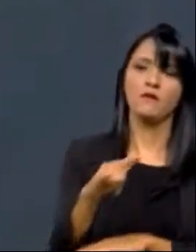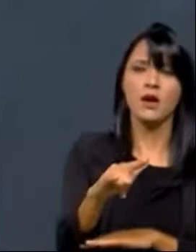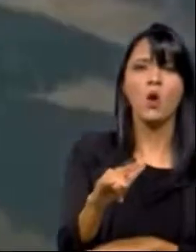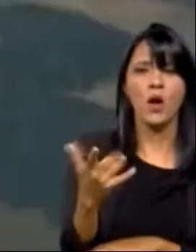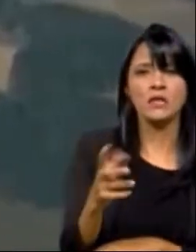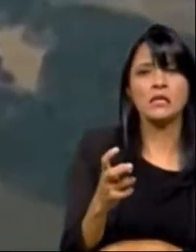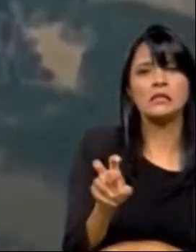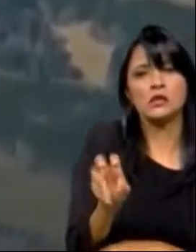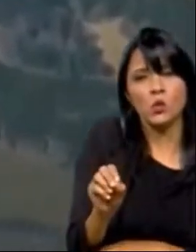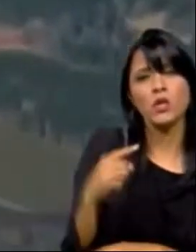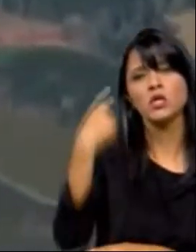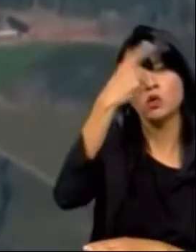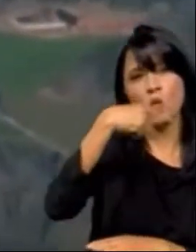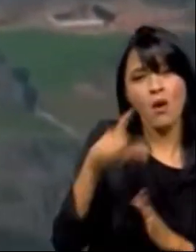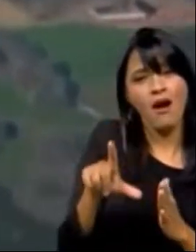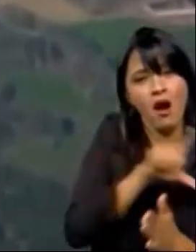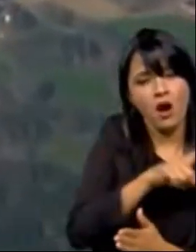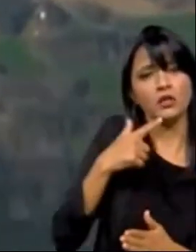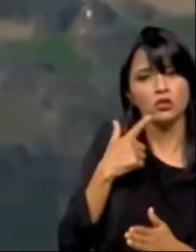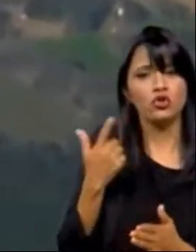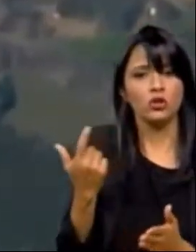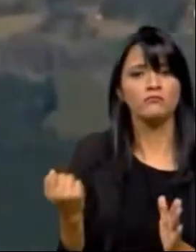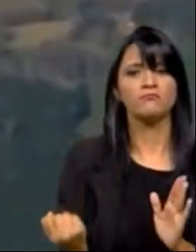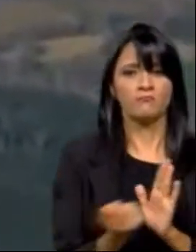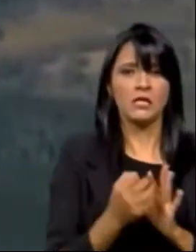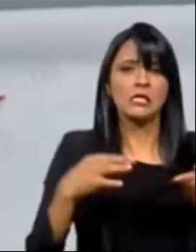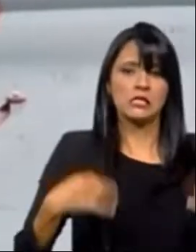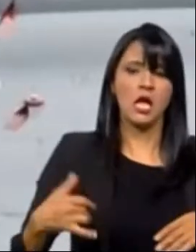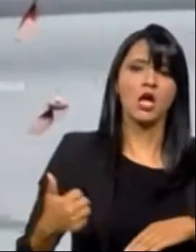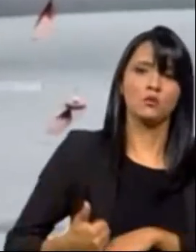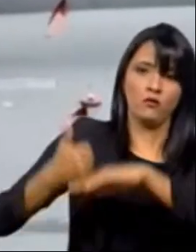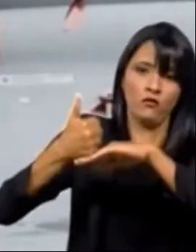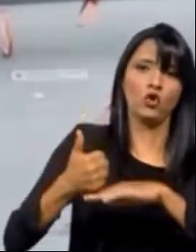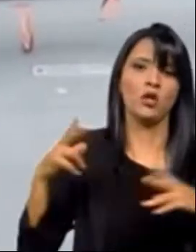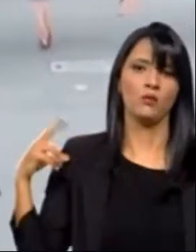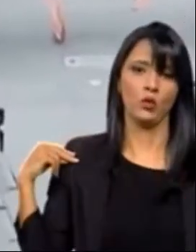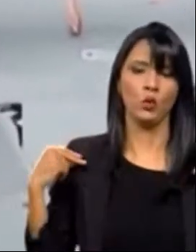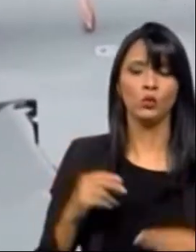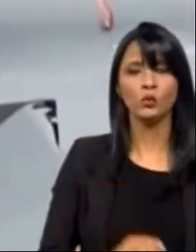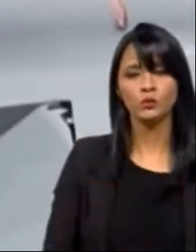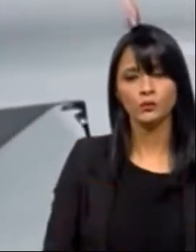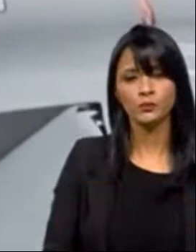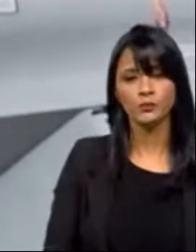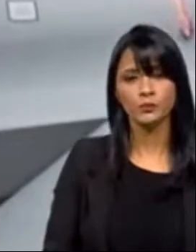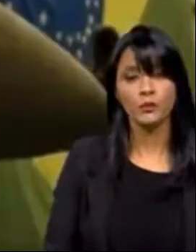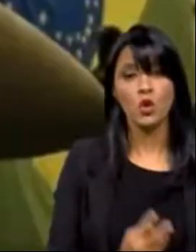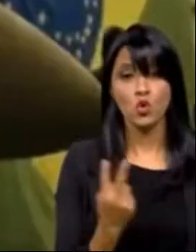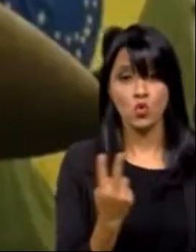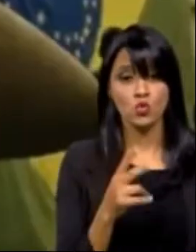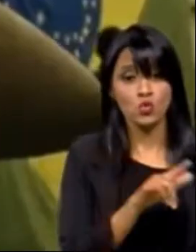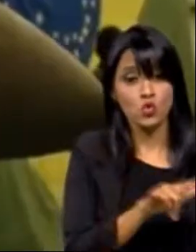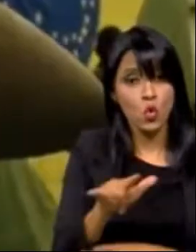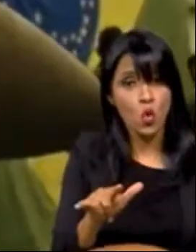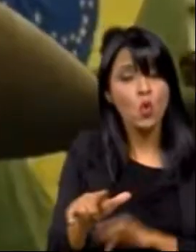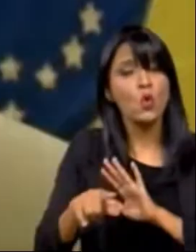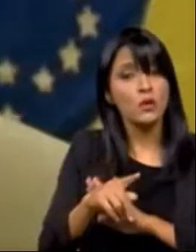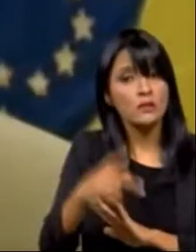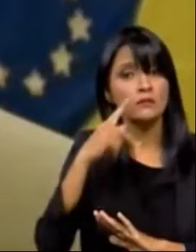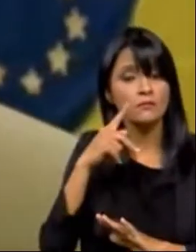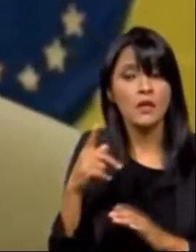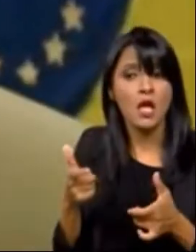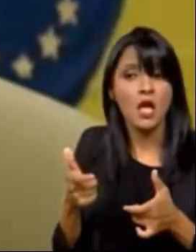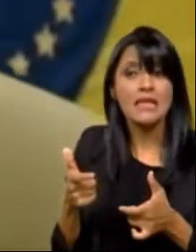horas antes de ser declarado piloto operacional no Gripen em si. Os dois caças fazem parte de uma série de 36.